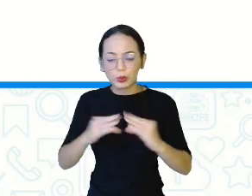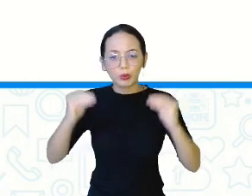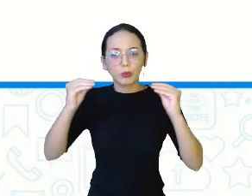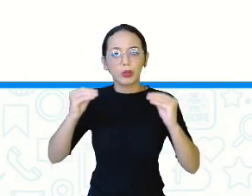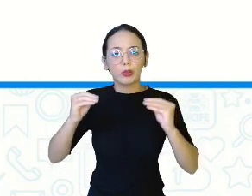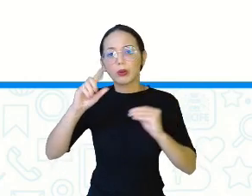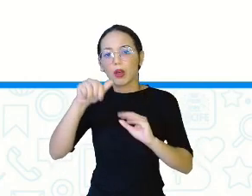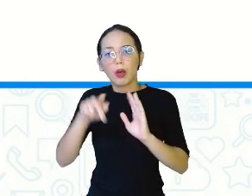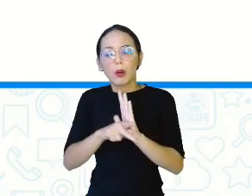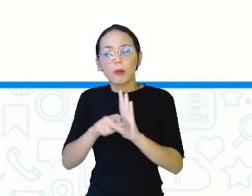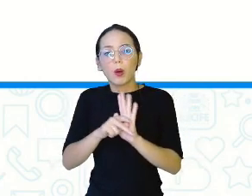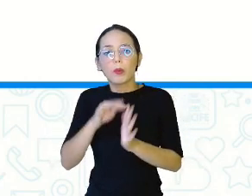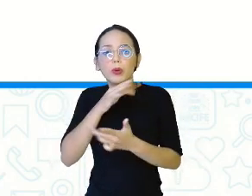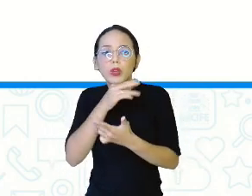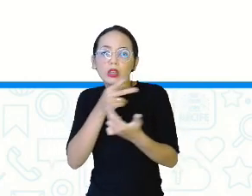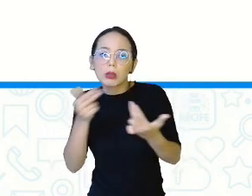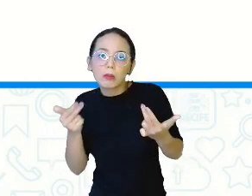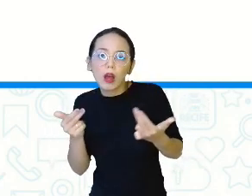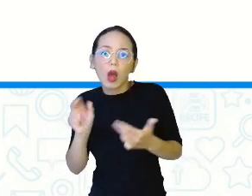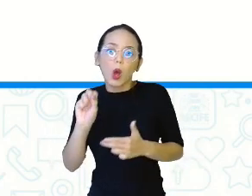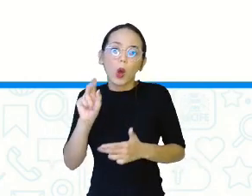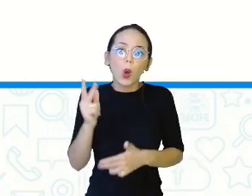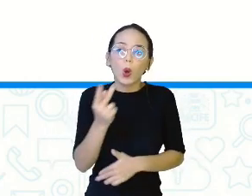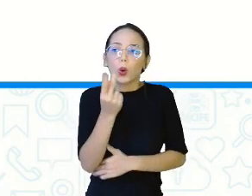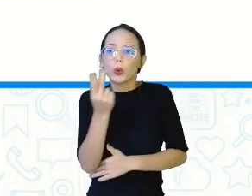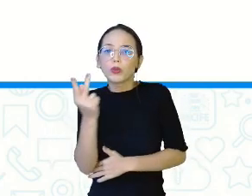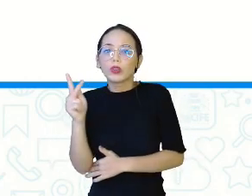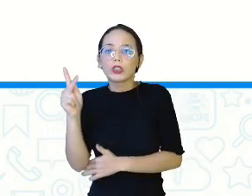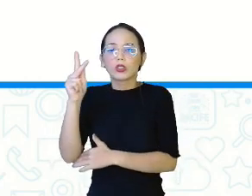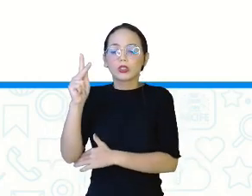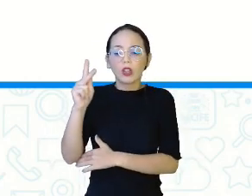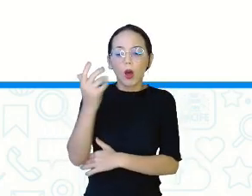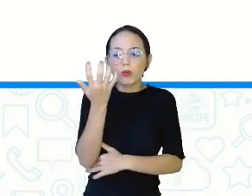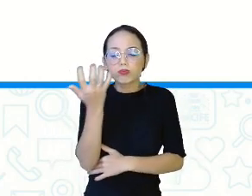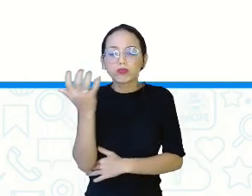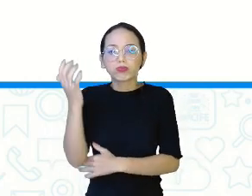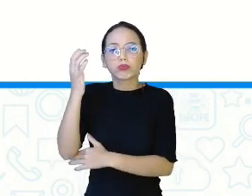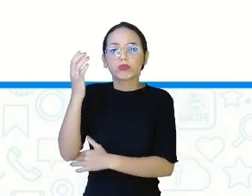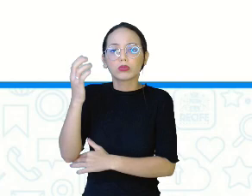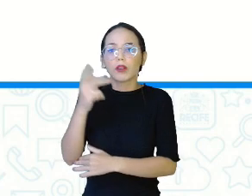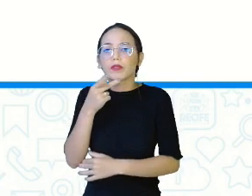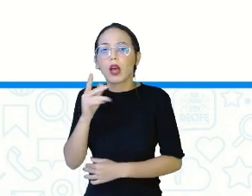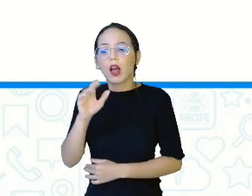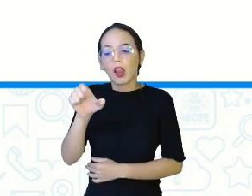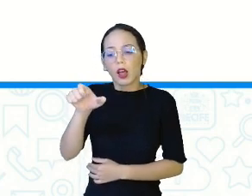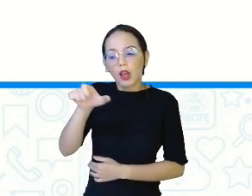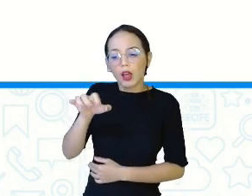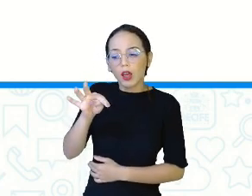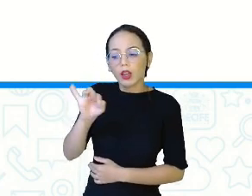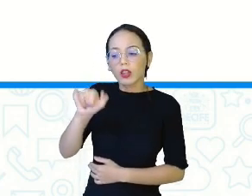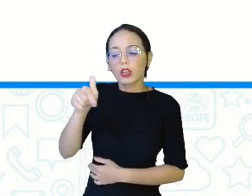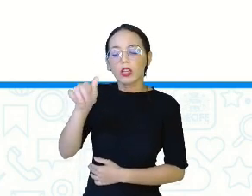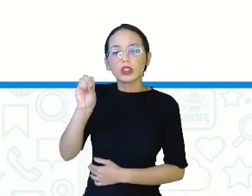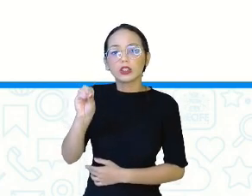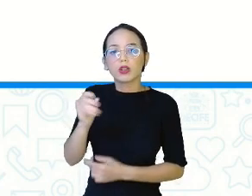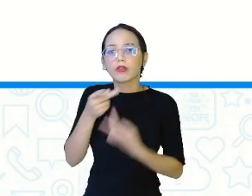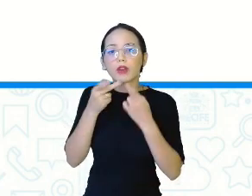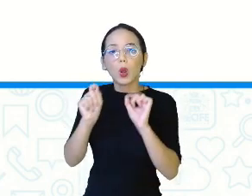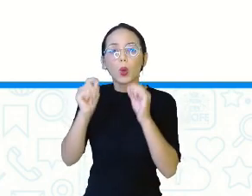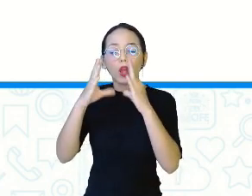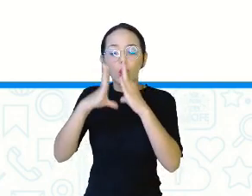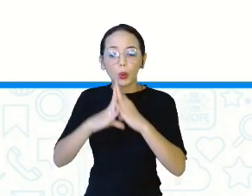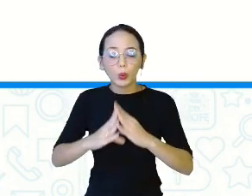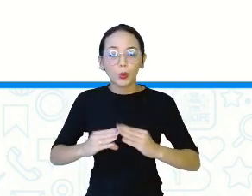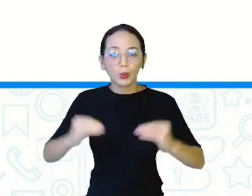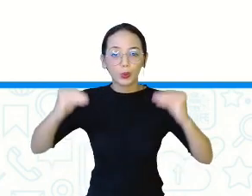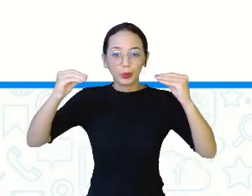aqueles animais, ou também pode ser uma vegetação, pode ser uma planta, quando diz assim, está em extinção, quer dizer que está